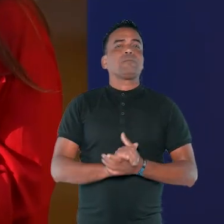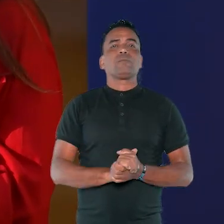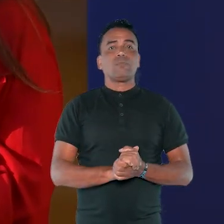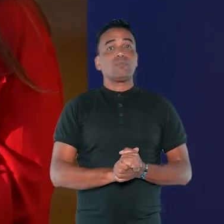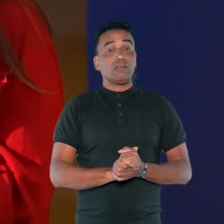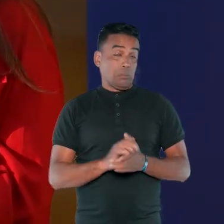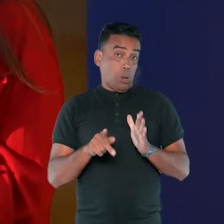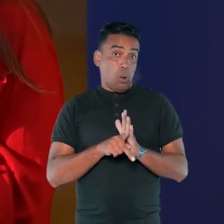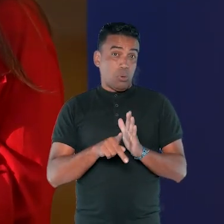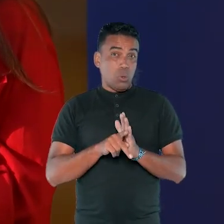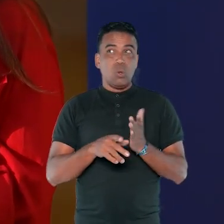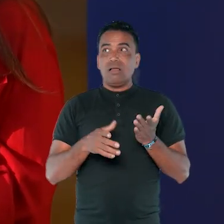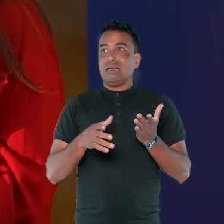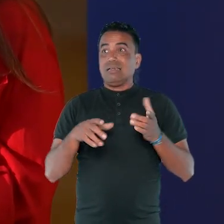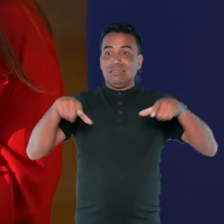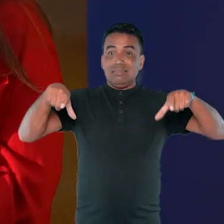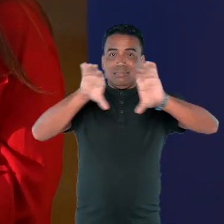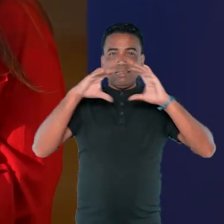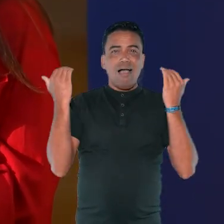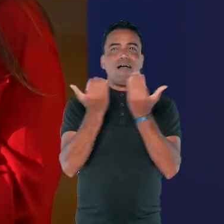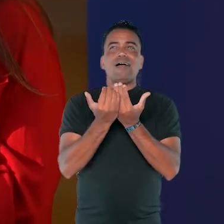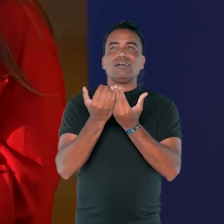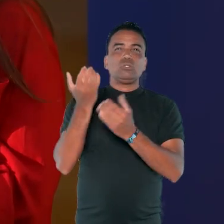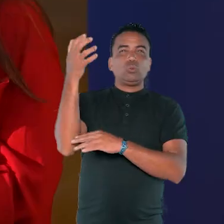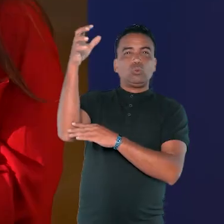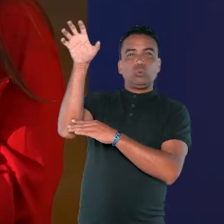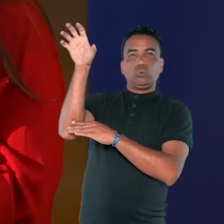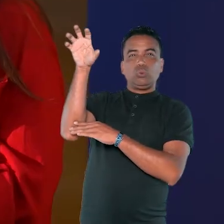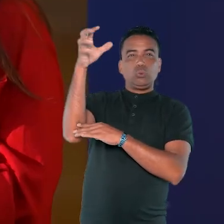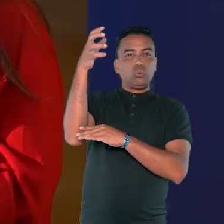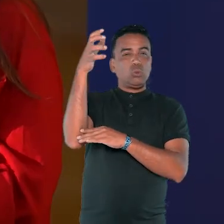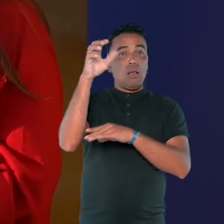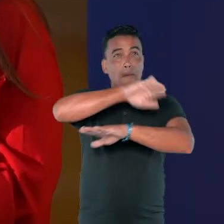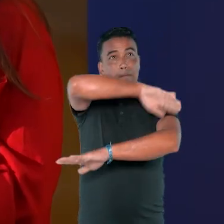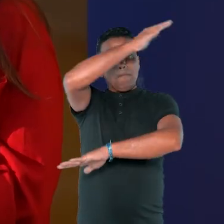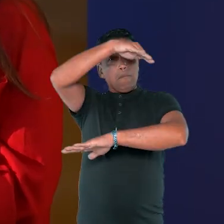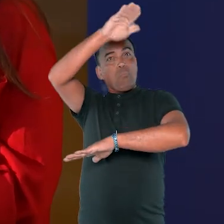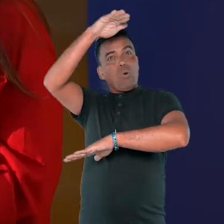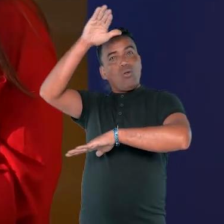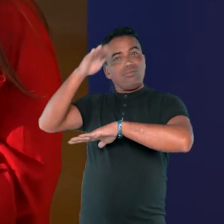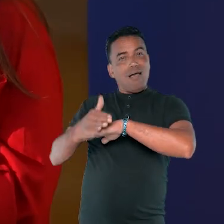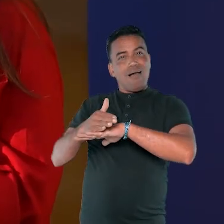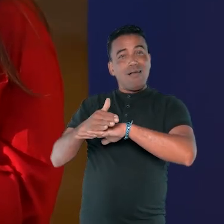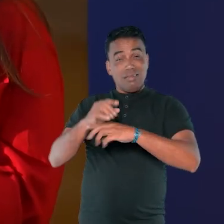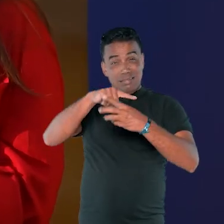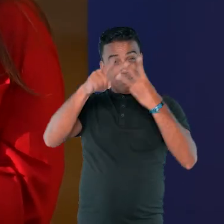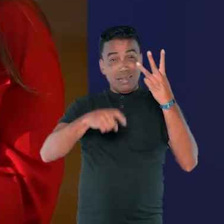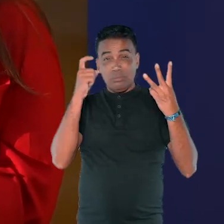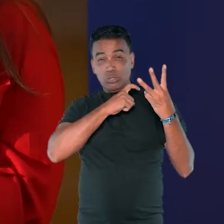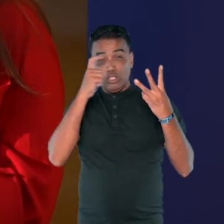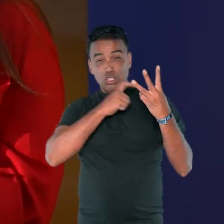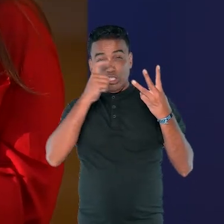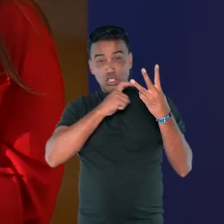que subestádios, antenas, montanhas e com 3 mentiras eternas o seduza para além